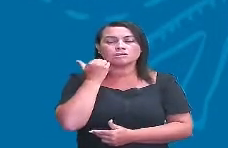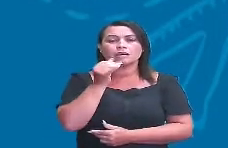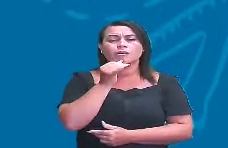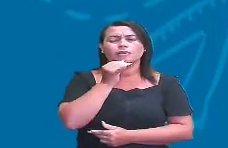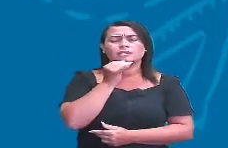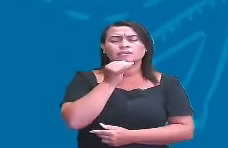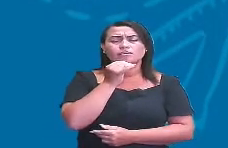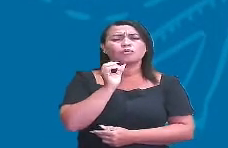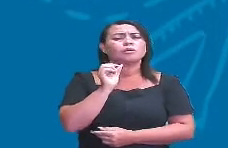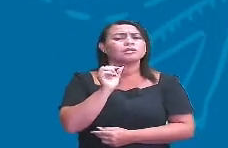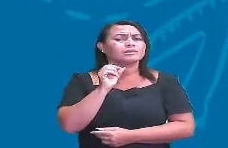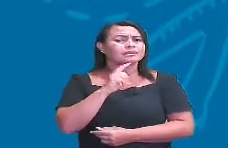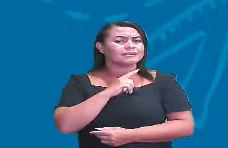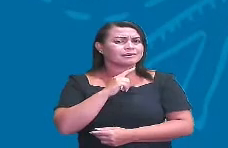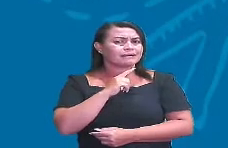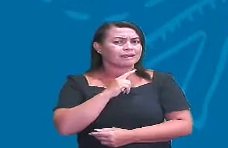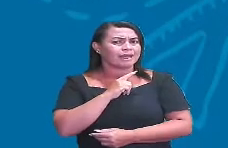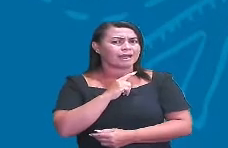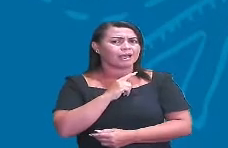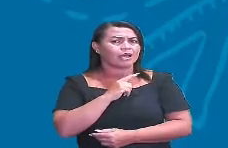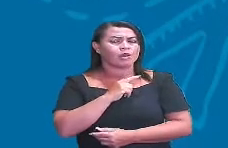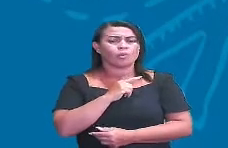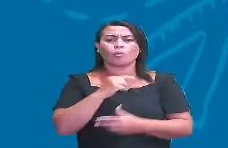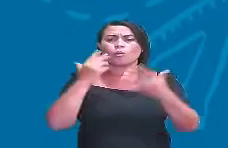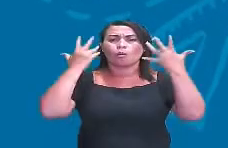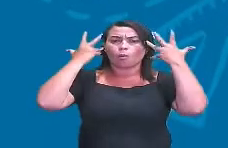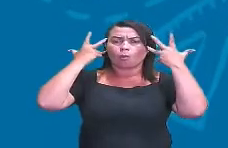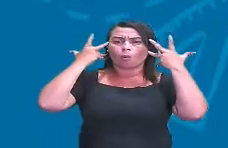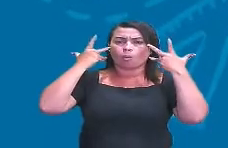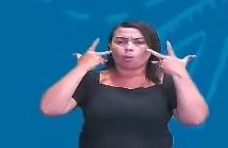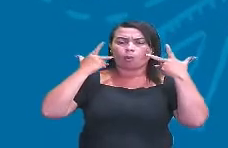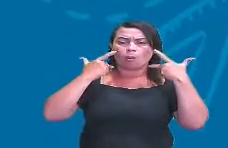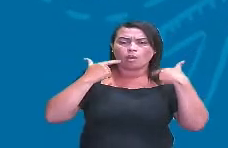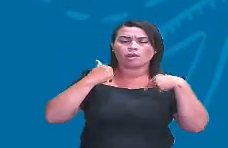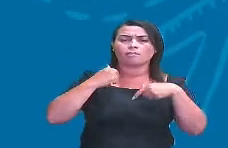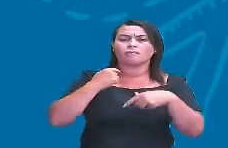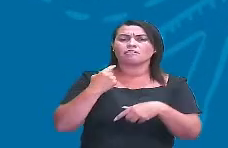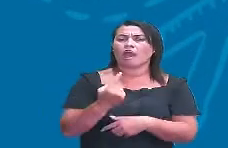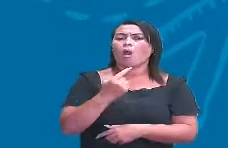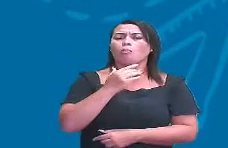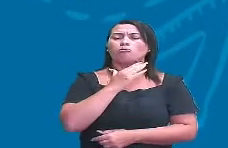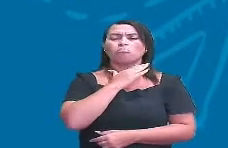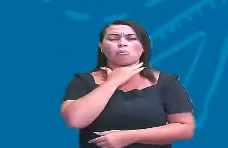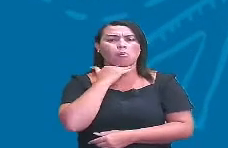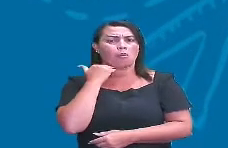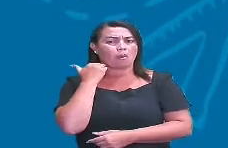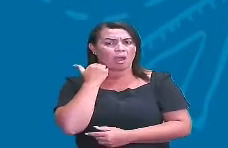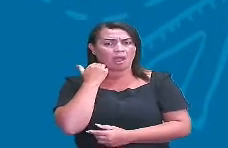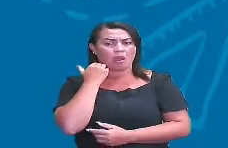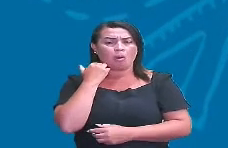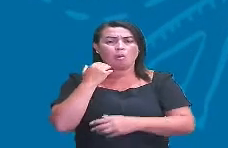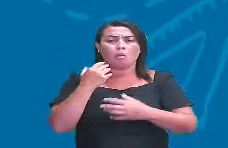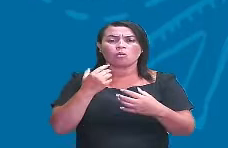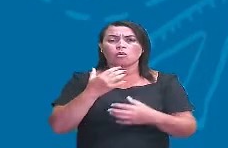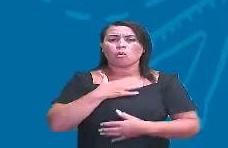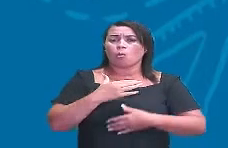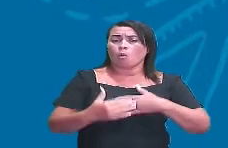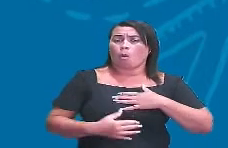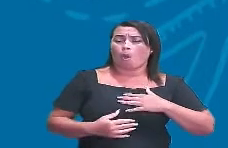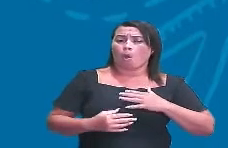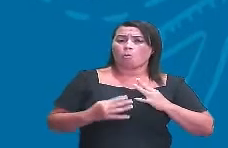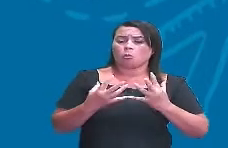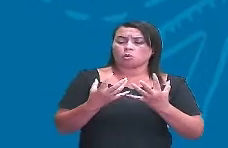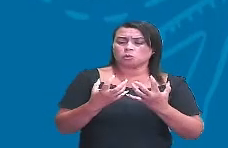animal ele morre, ele cumpriu o seu papel na natureza, ele morreu, ele precisa se decompor, tá certo? Ele precisa se